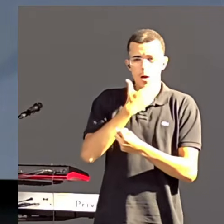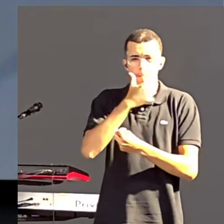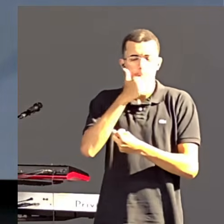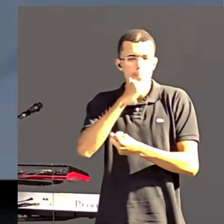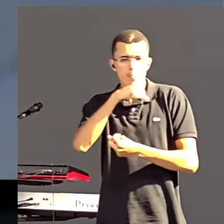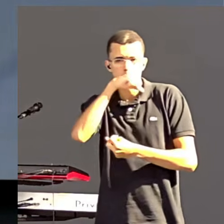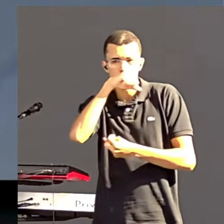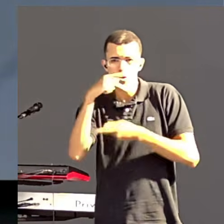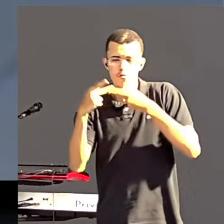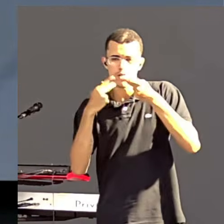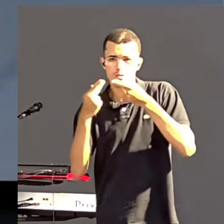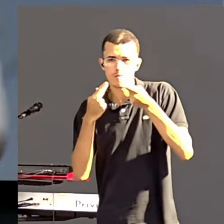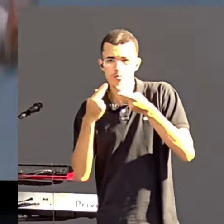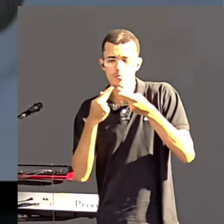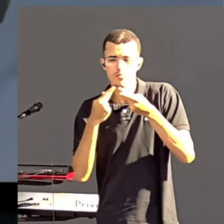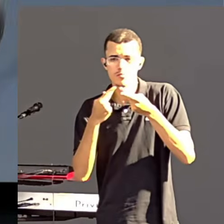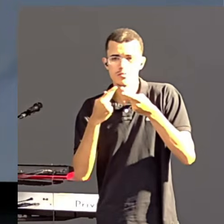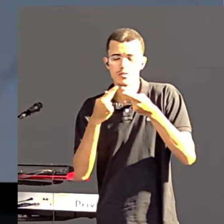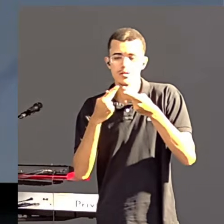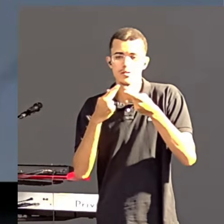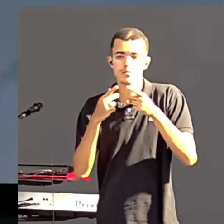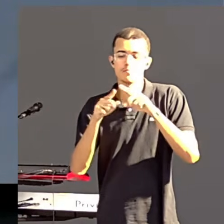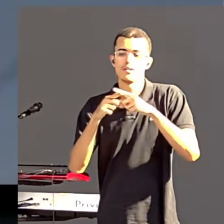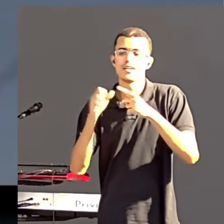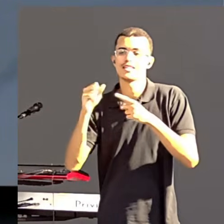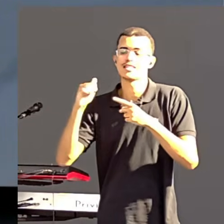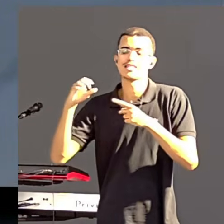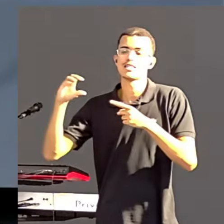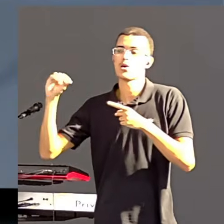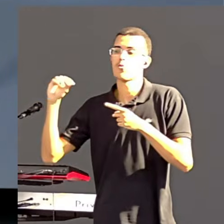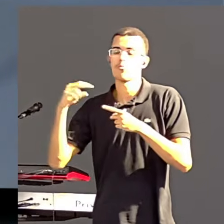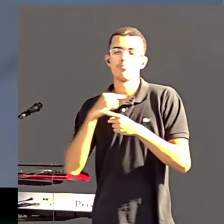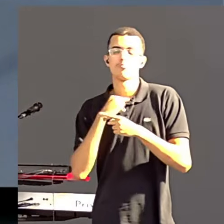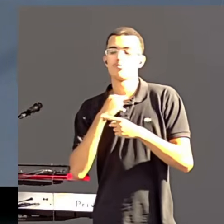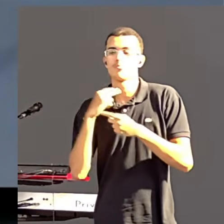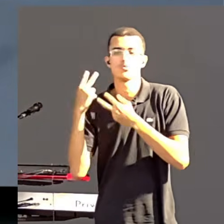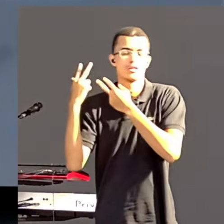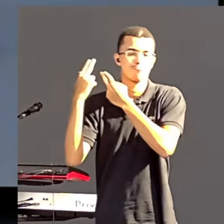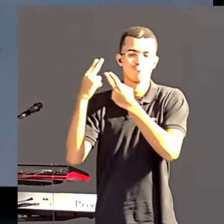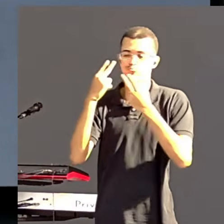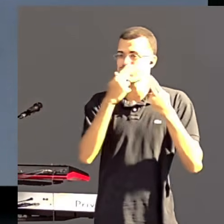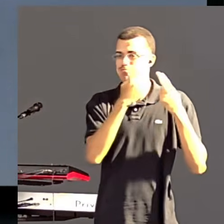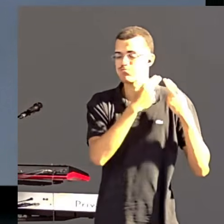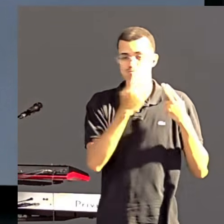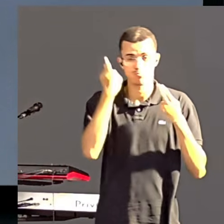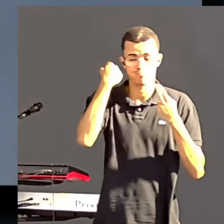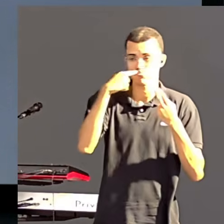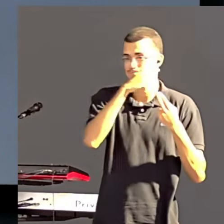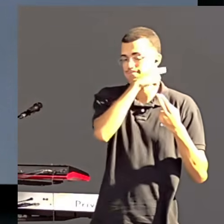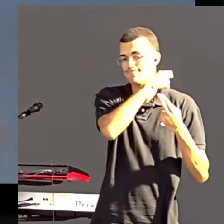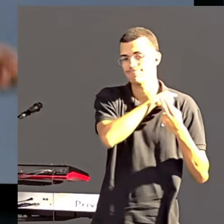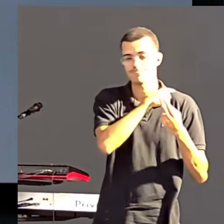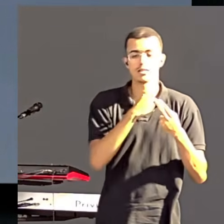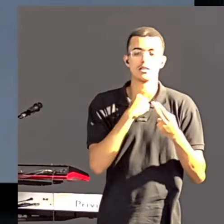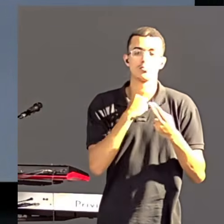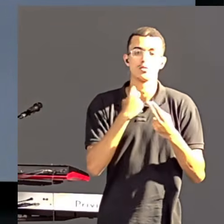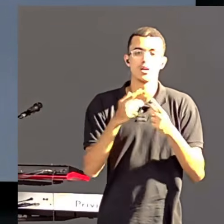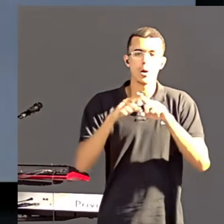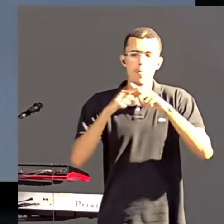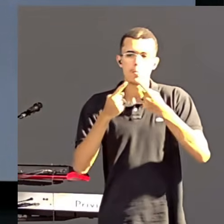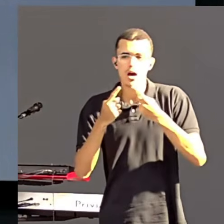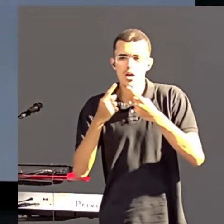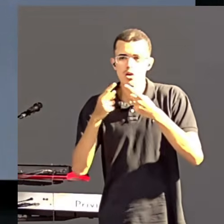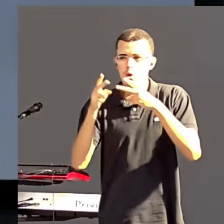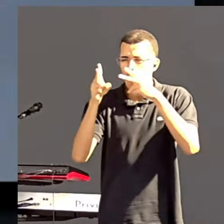demais. Sansão tinha muito e não podia cortar, não podia passar navalha no cabelo dele. Só que ele focou